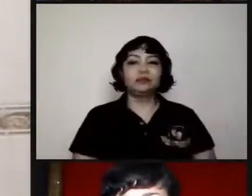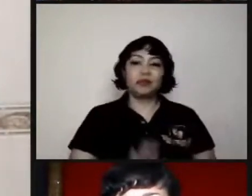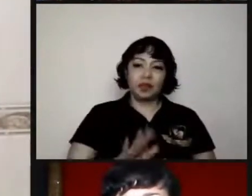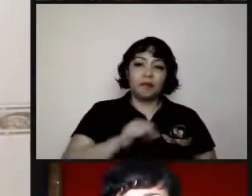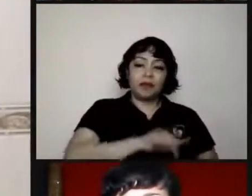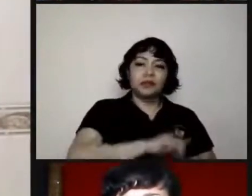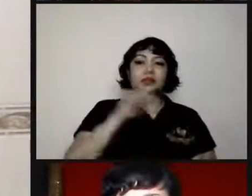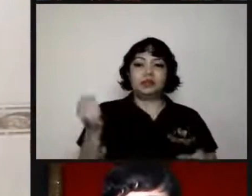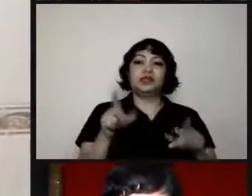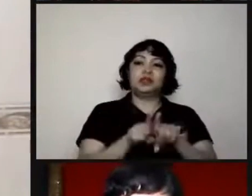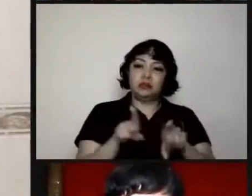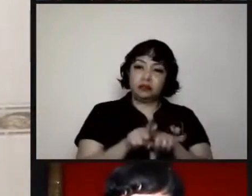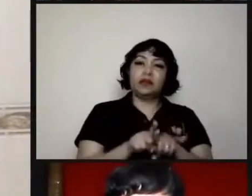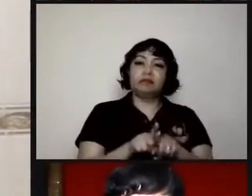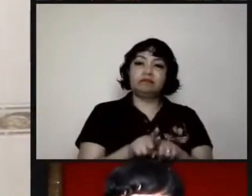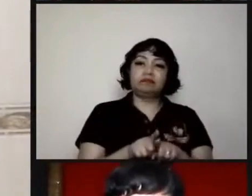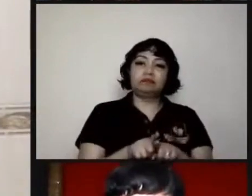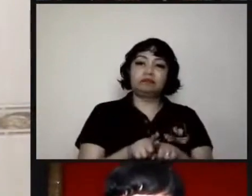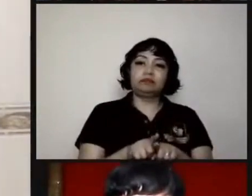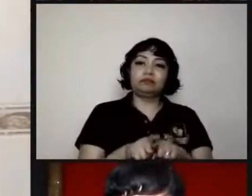também trouxe, né,